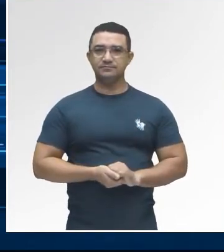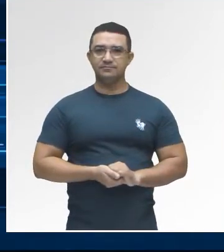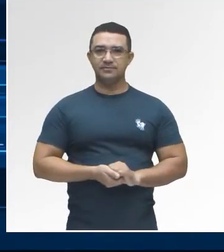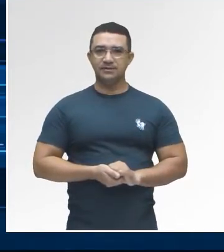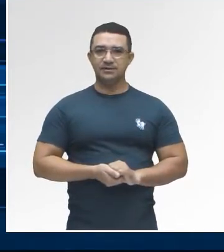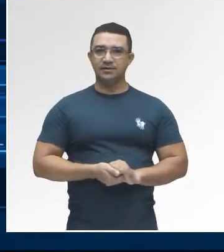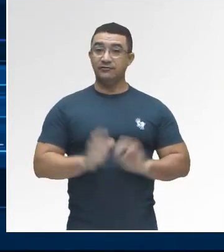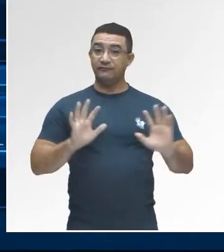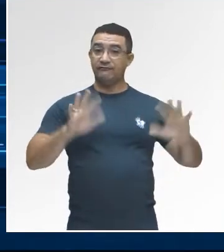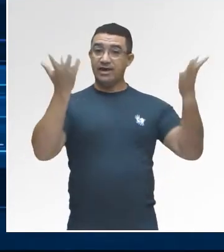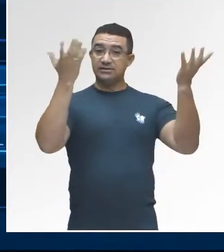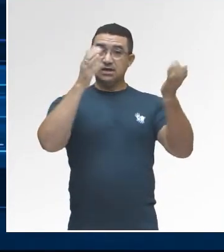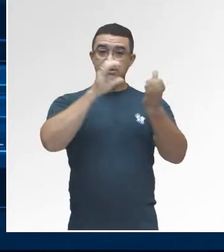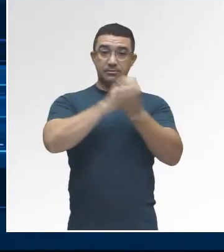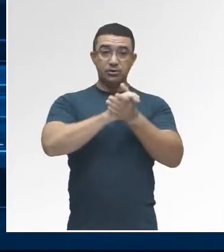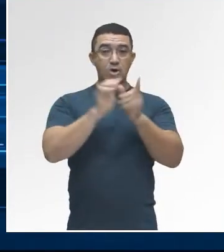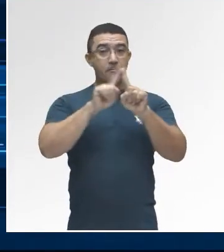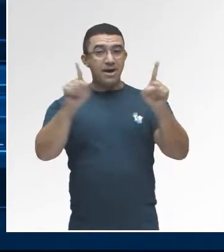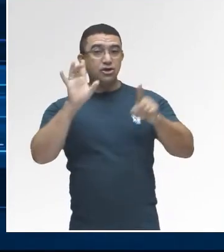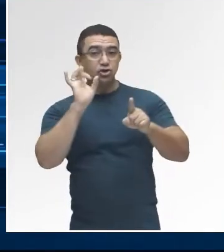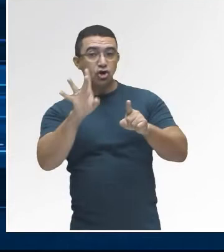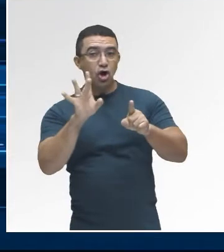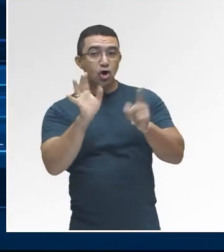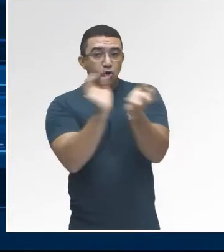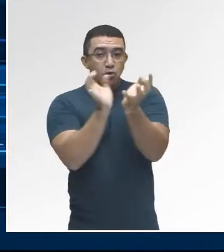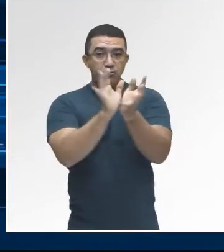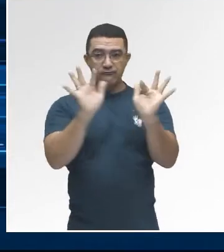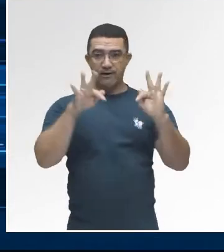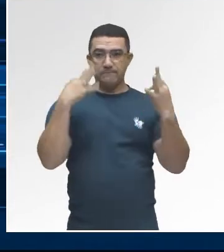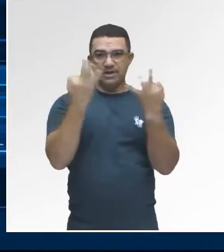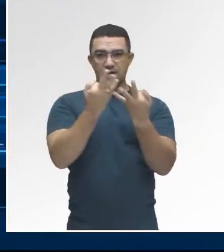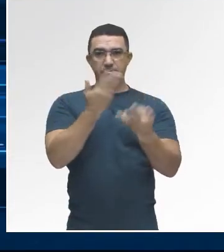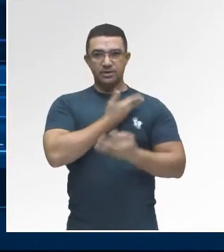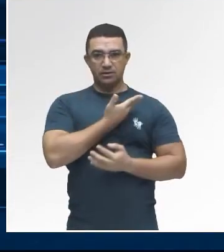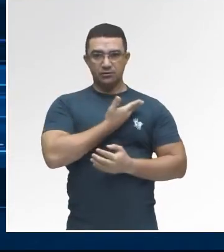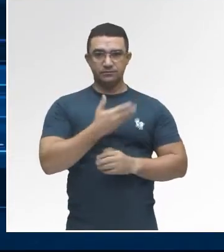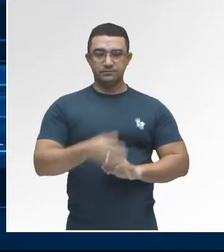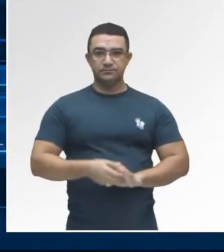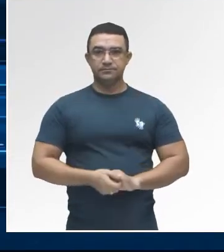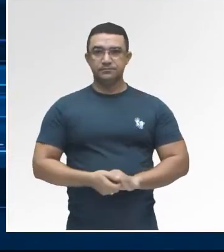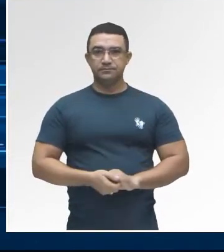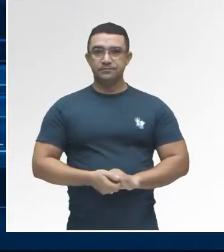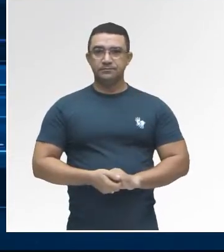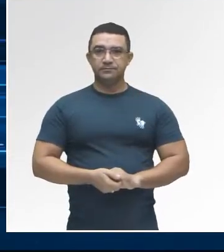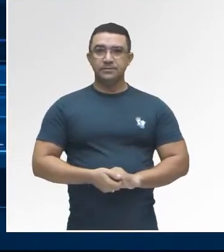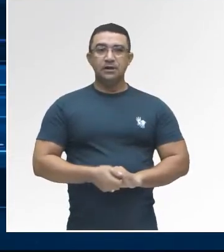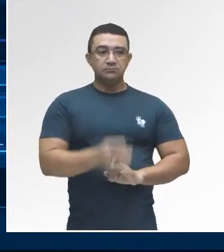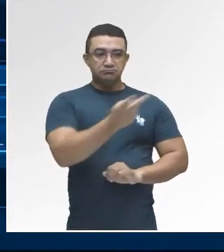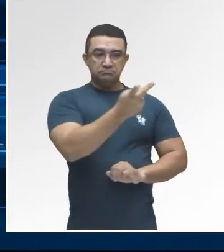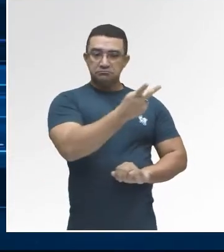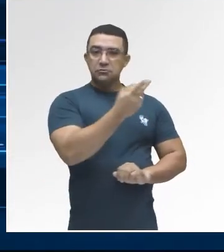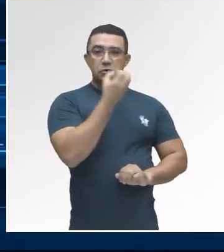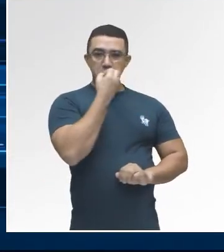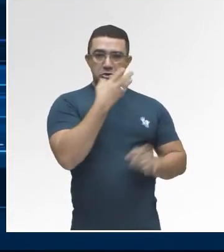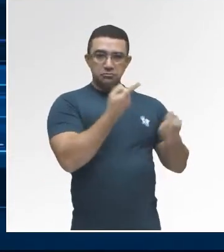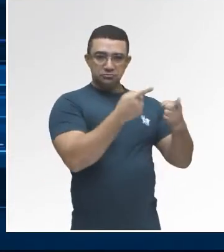party, festa de casamento apenas para família e amigos próximos. Hanging out with, se dar bem com